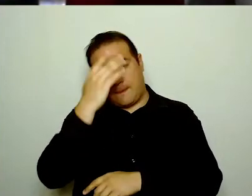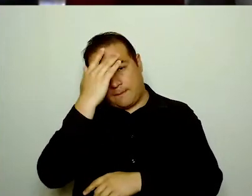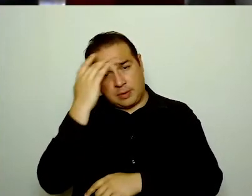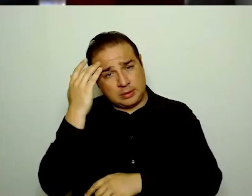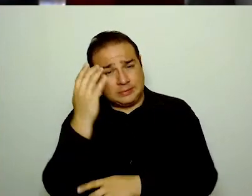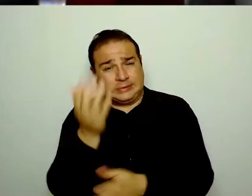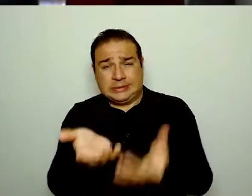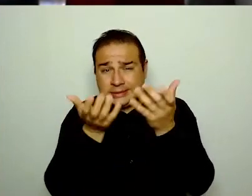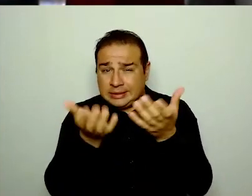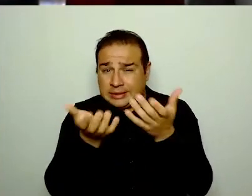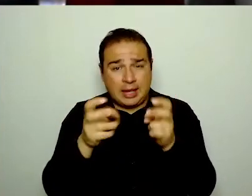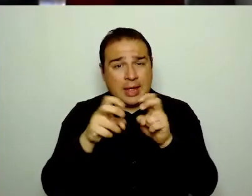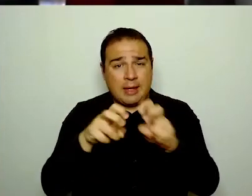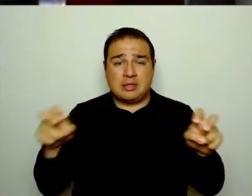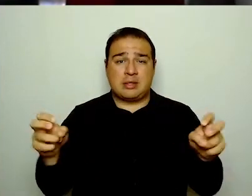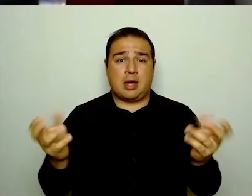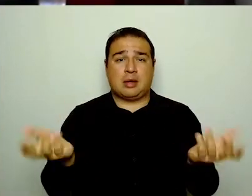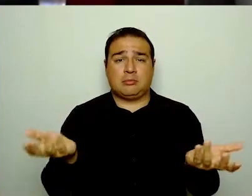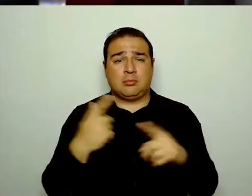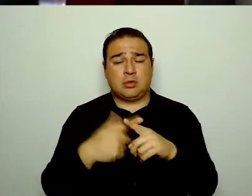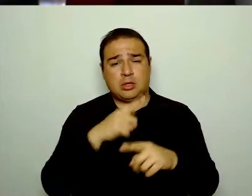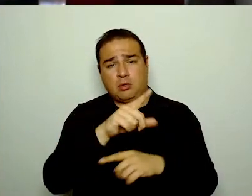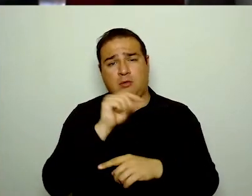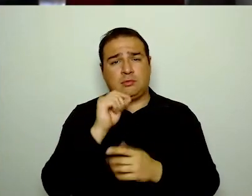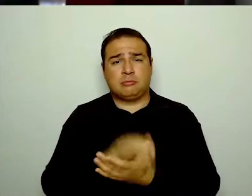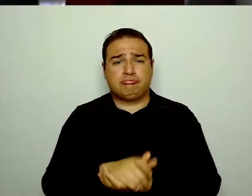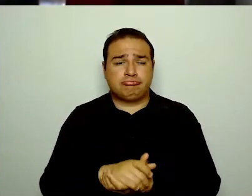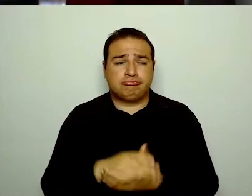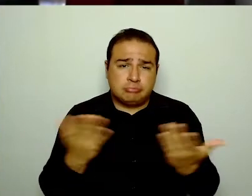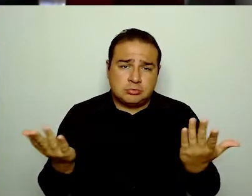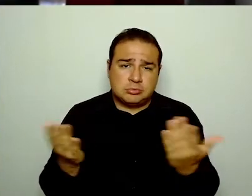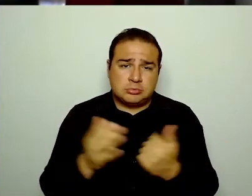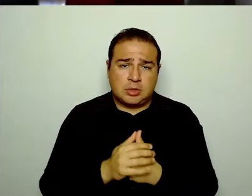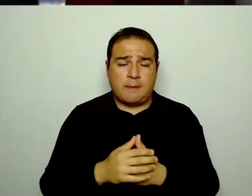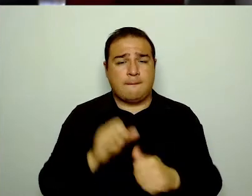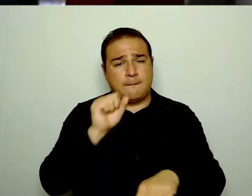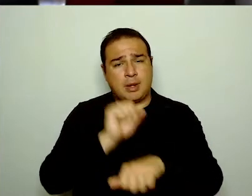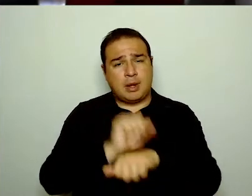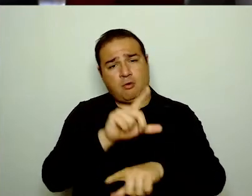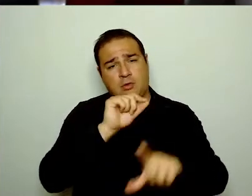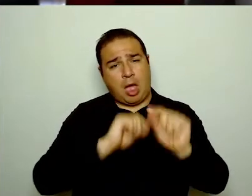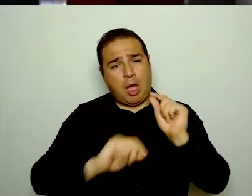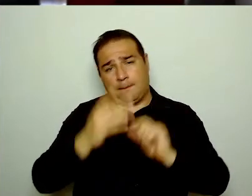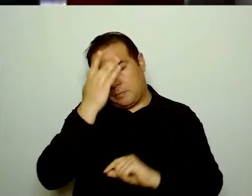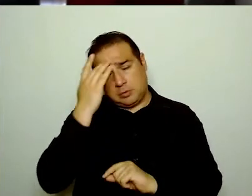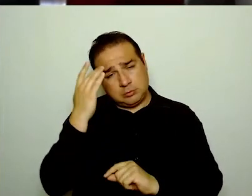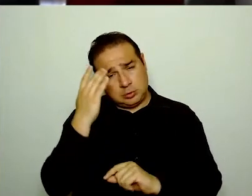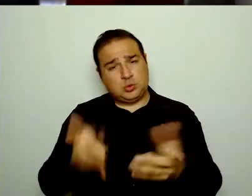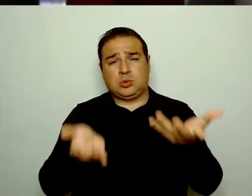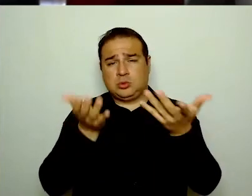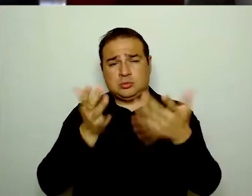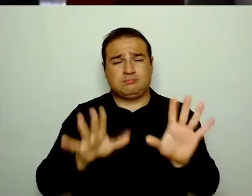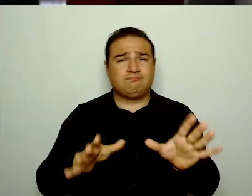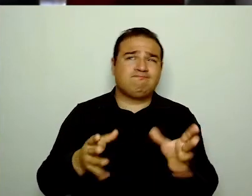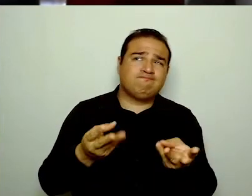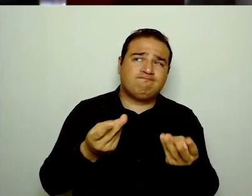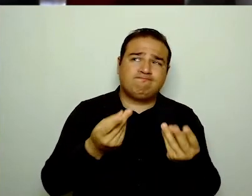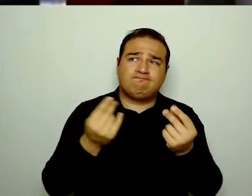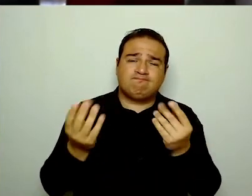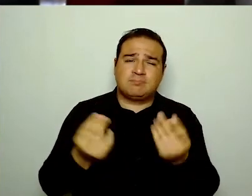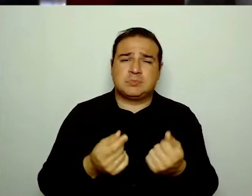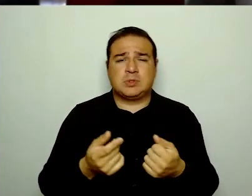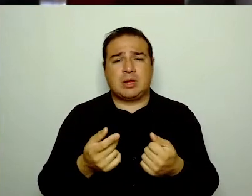convocava aquelas pessoas que queriam ser mesários, e deixasse de convocar aquelas pessoas que